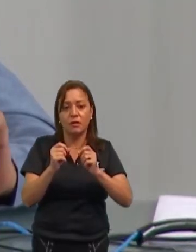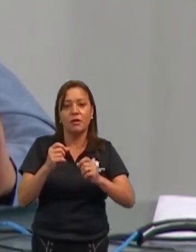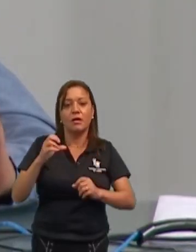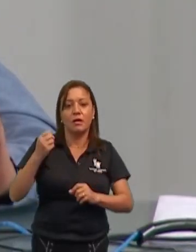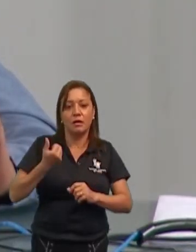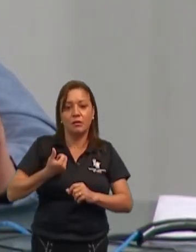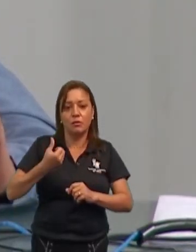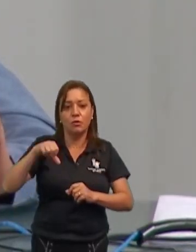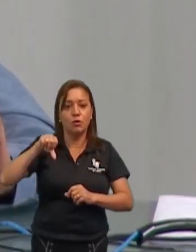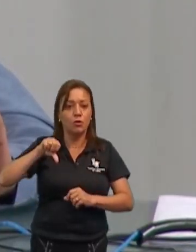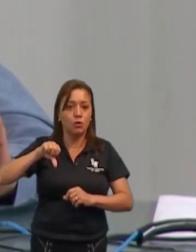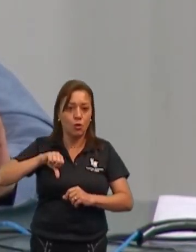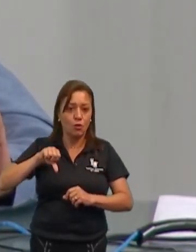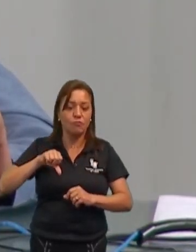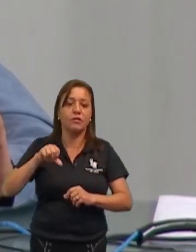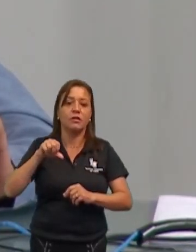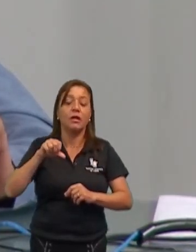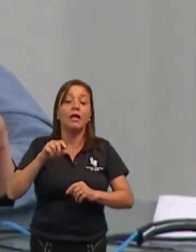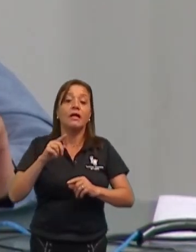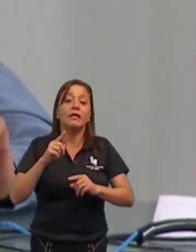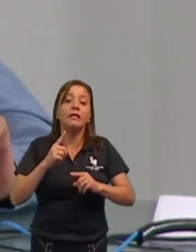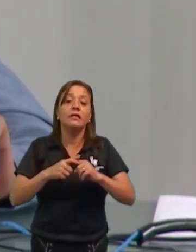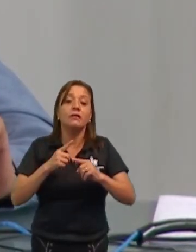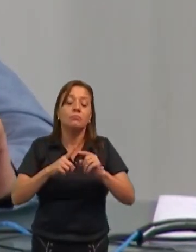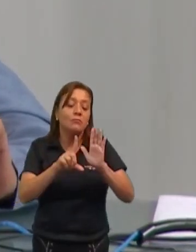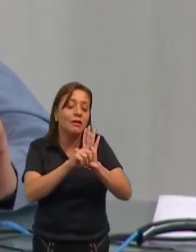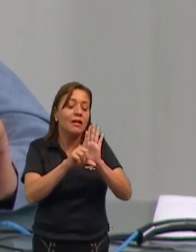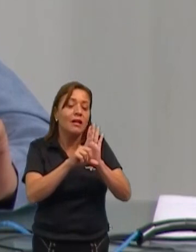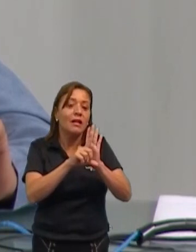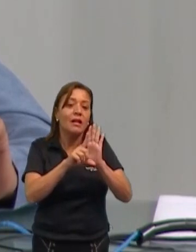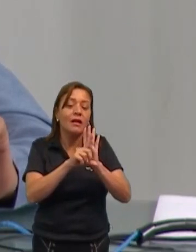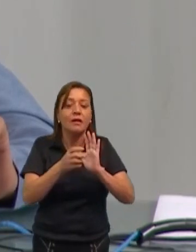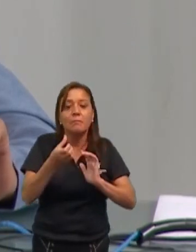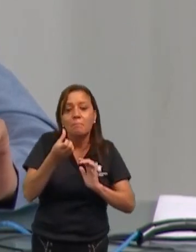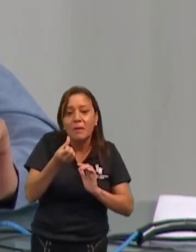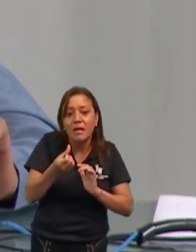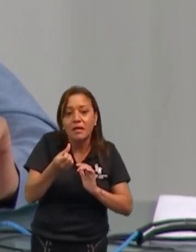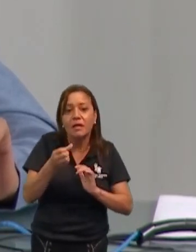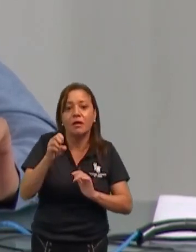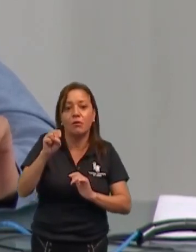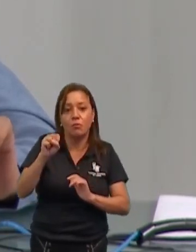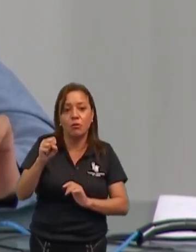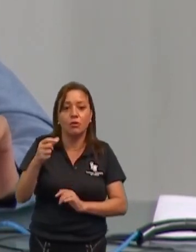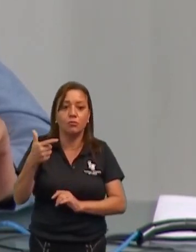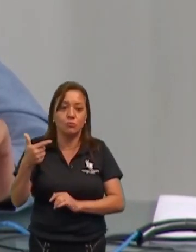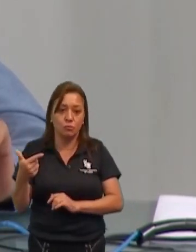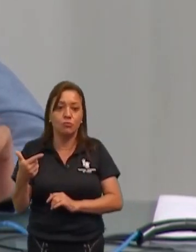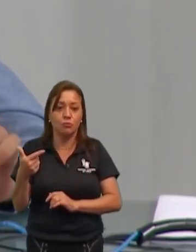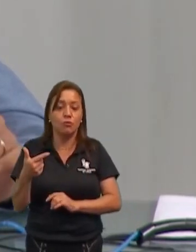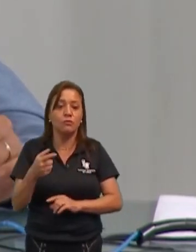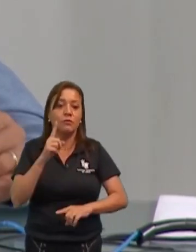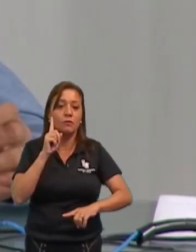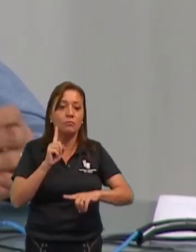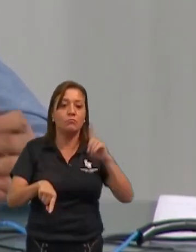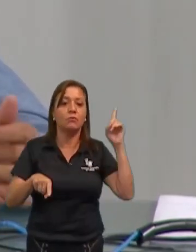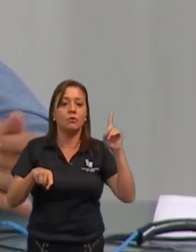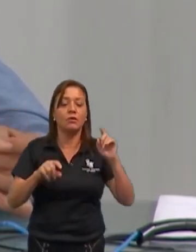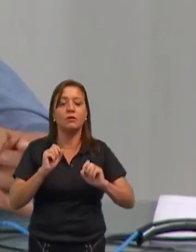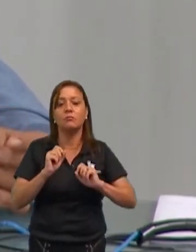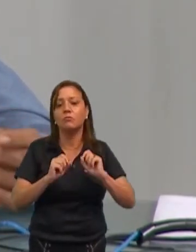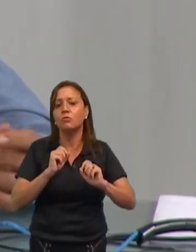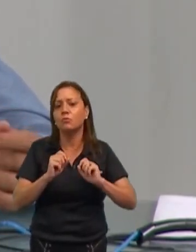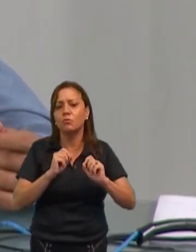Senado e à Câmara Federal, repudiando ao projeto de lei 682 de 2024, que proíbe a instalação